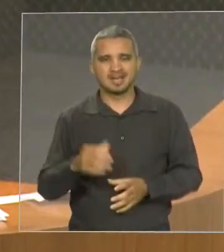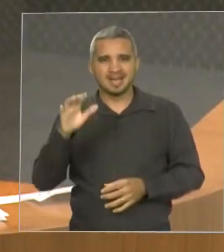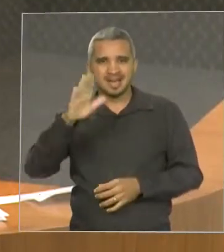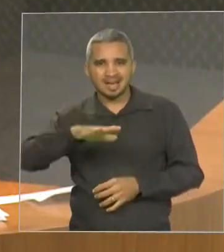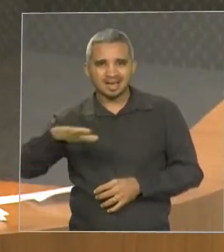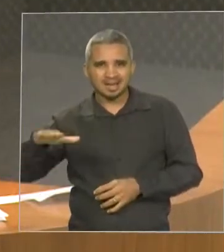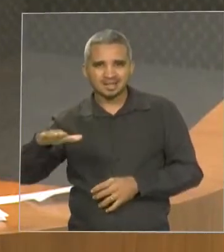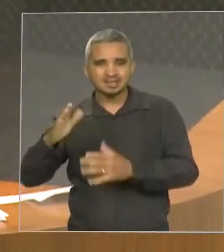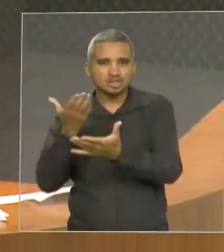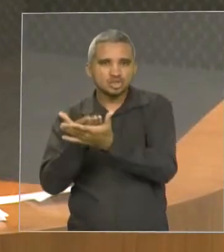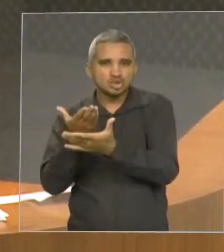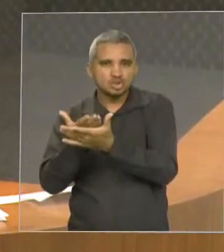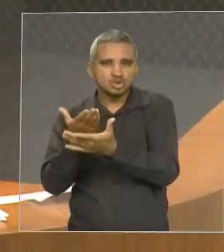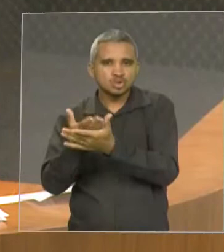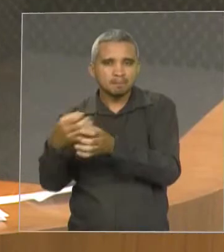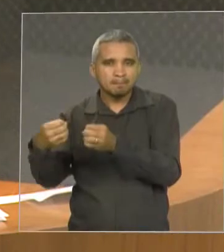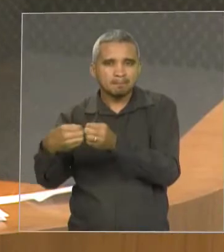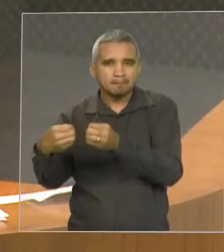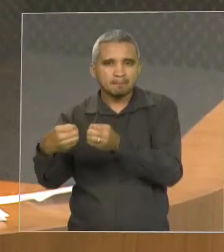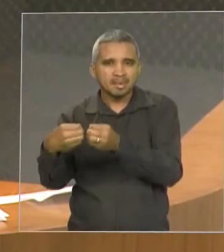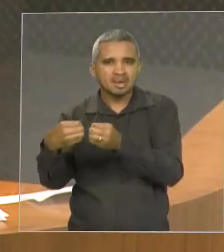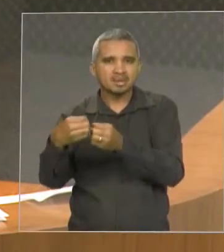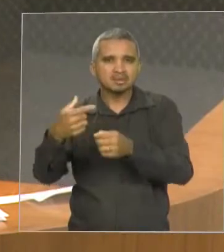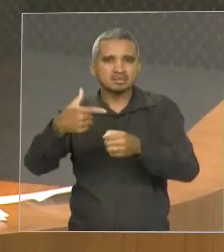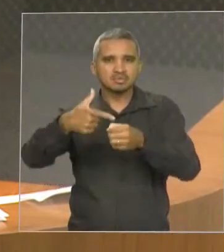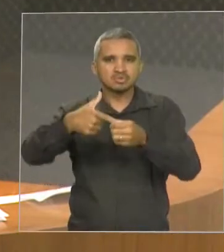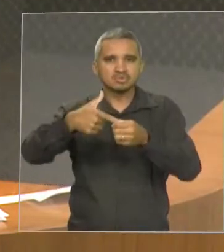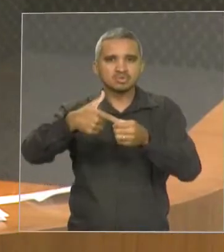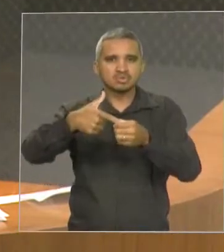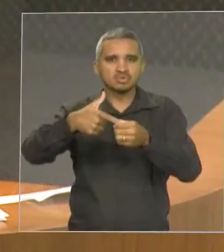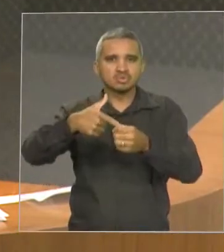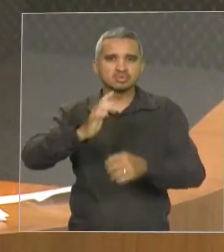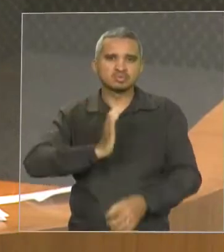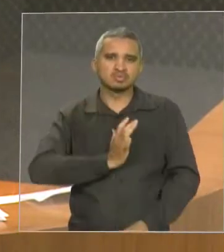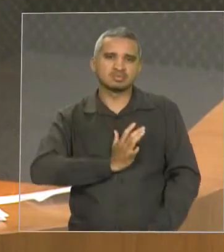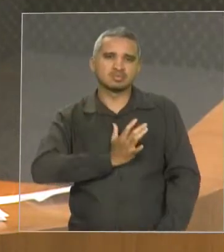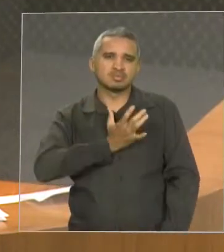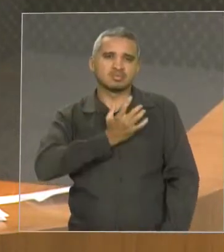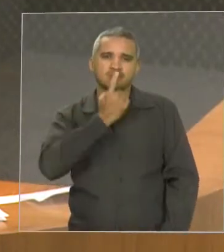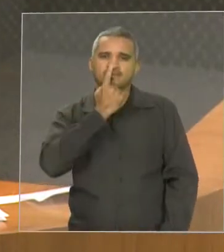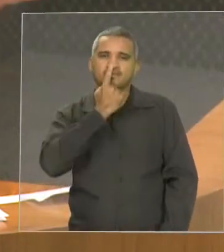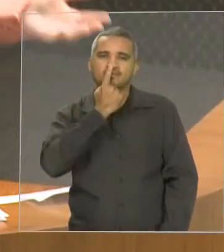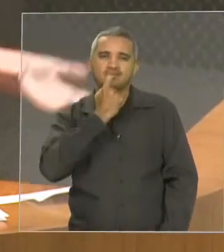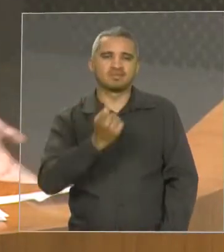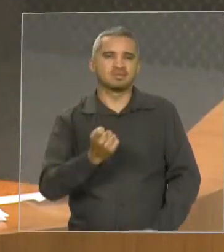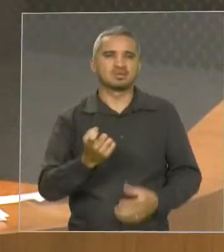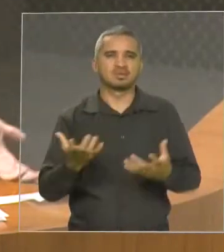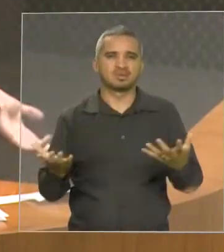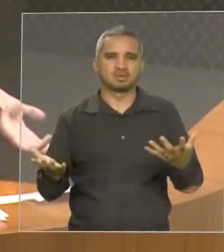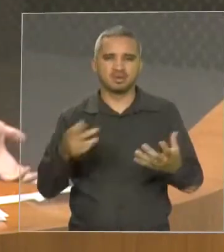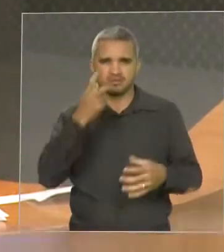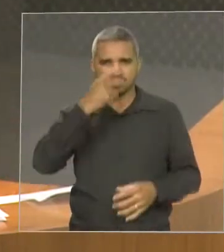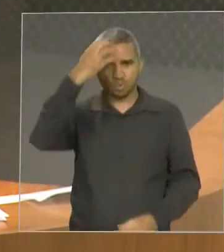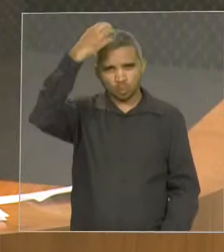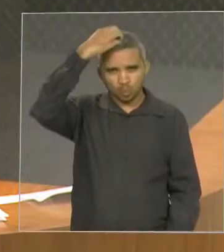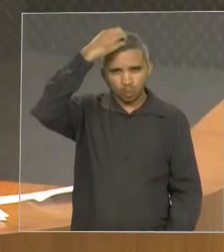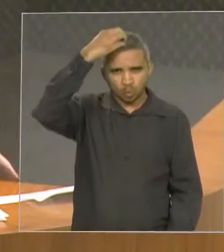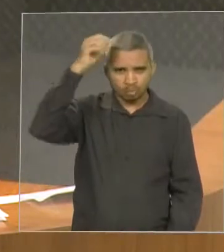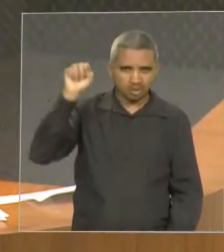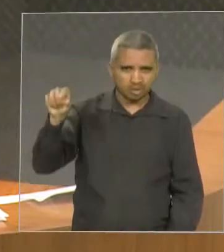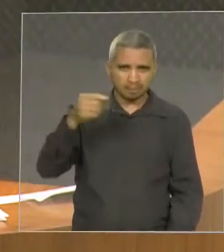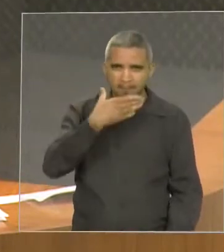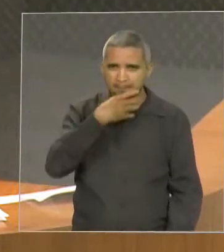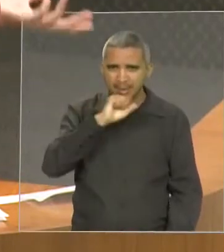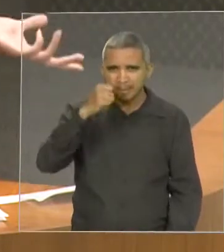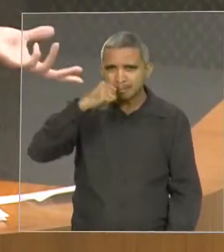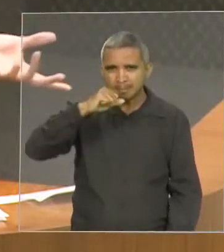com um odor terrível. E aí vem culpar, deputado César Pires, os pais das crianças.